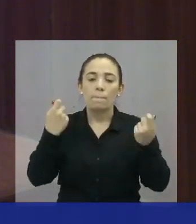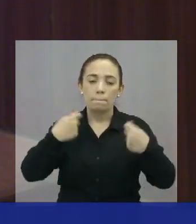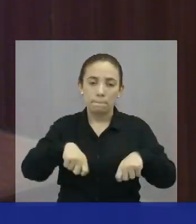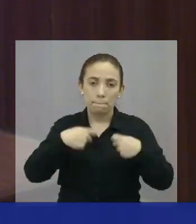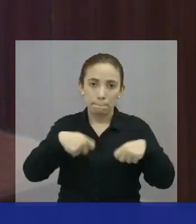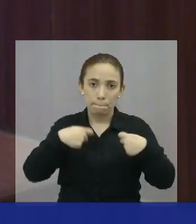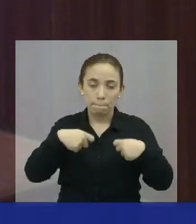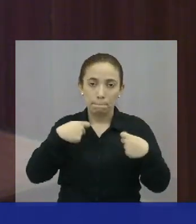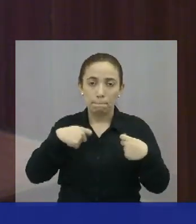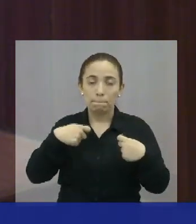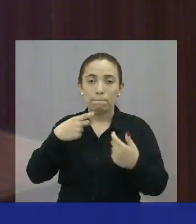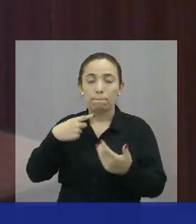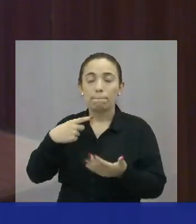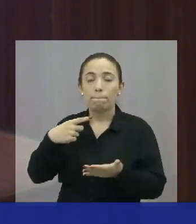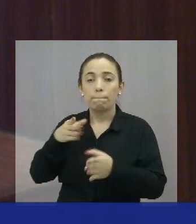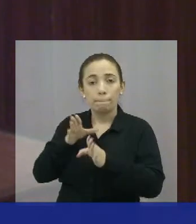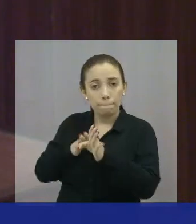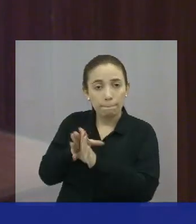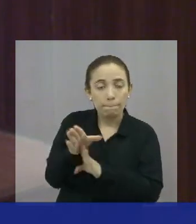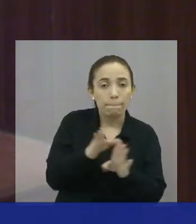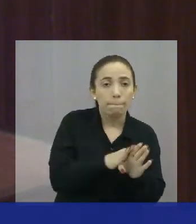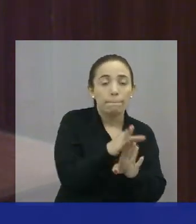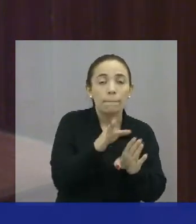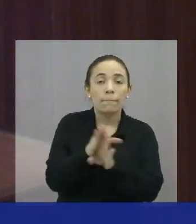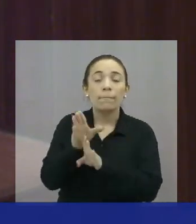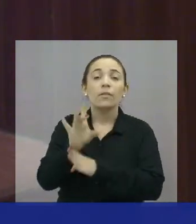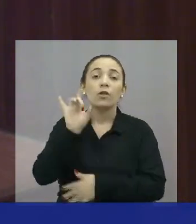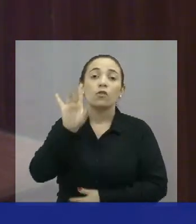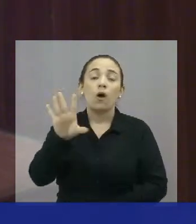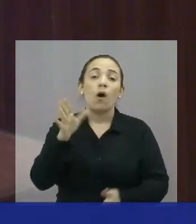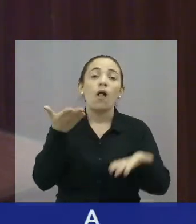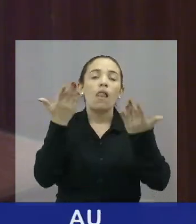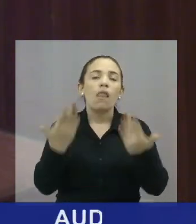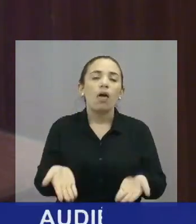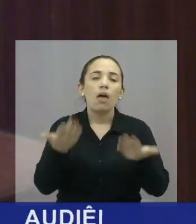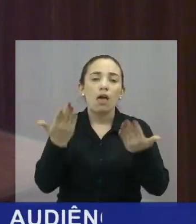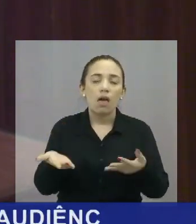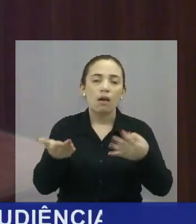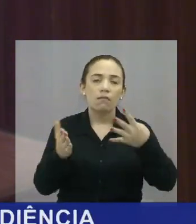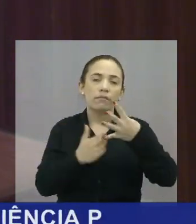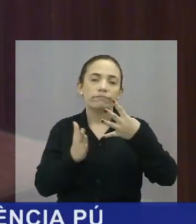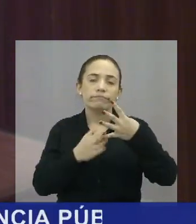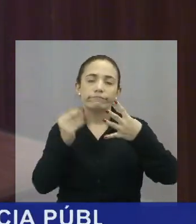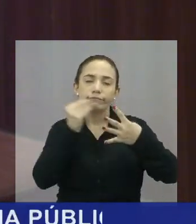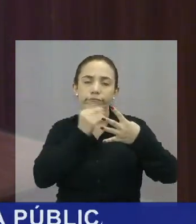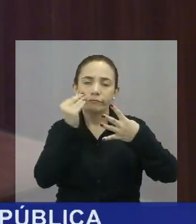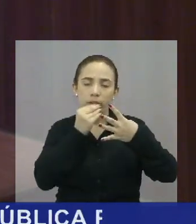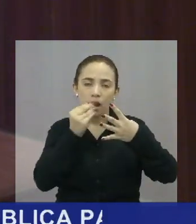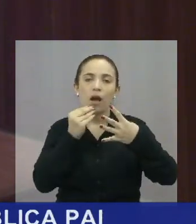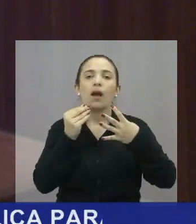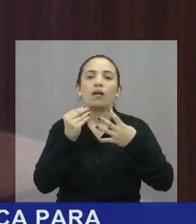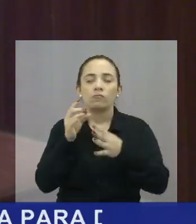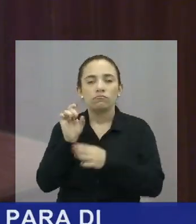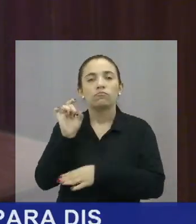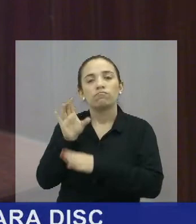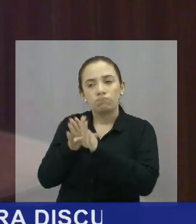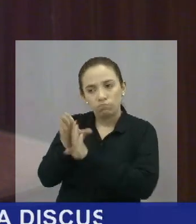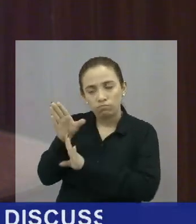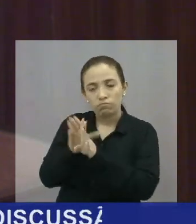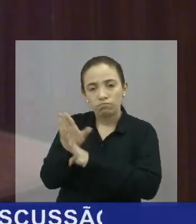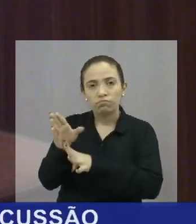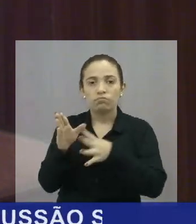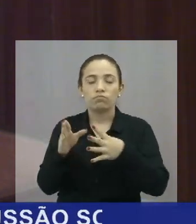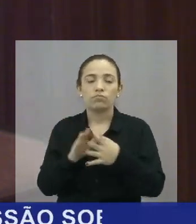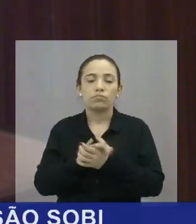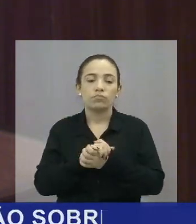aplicada nas infrações de natureza leve, prevista nesse Código. A emenda que o vereador